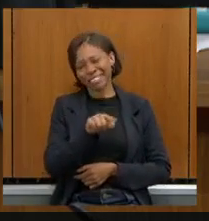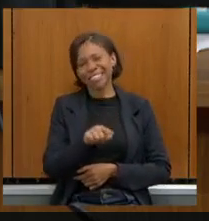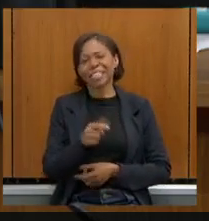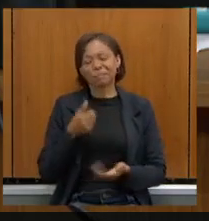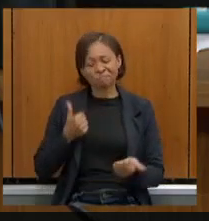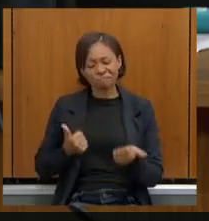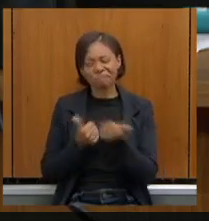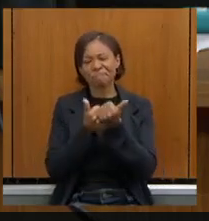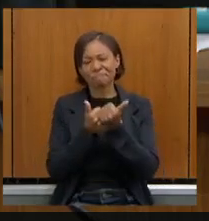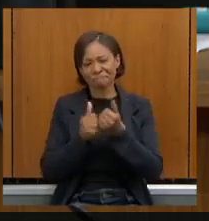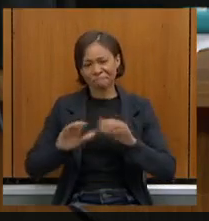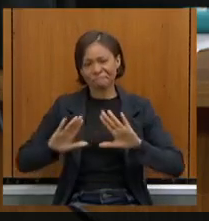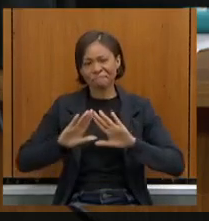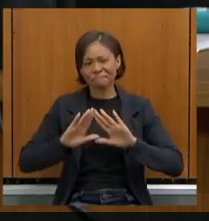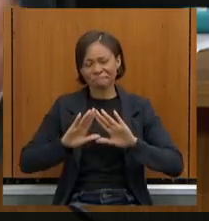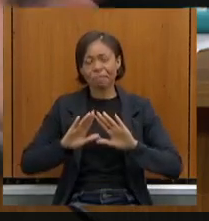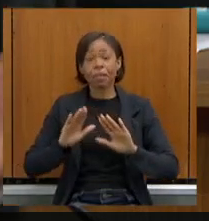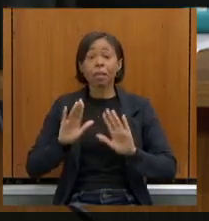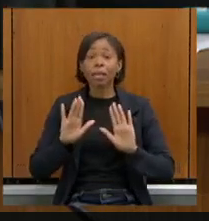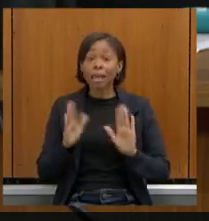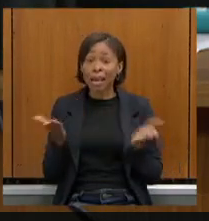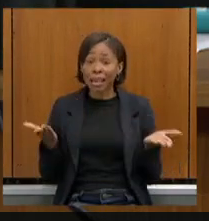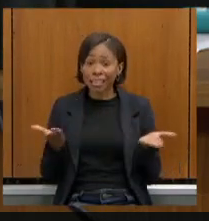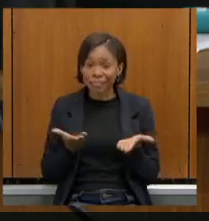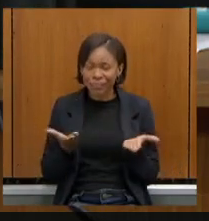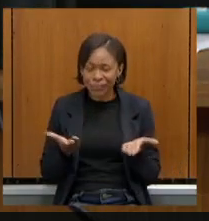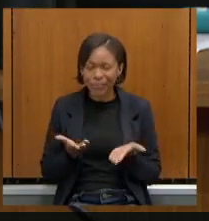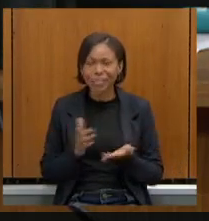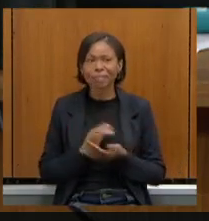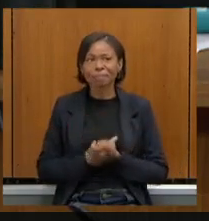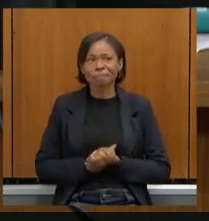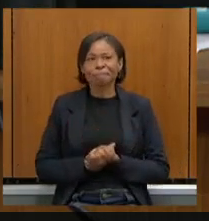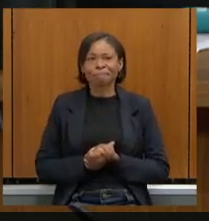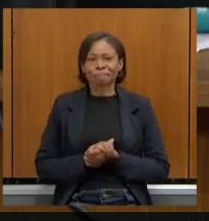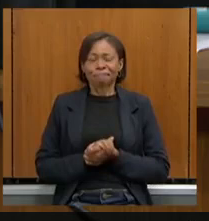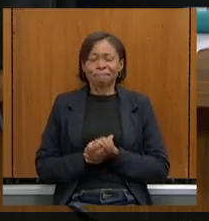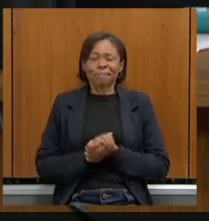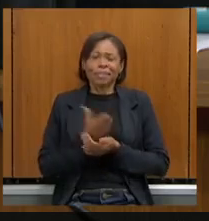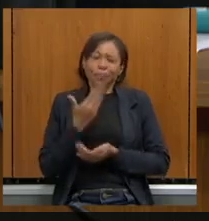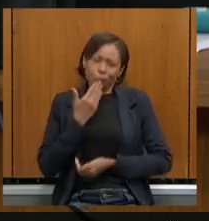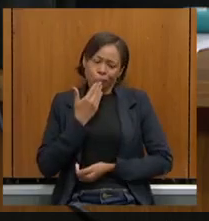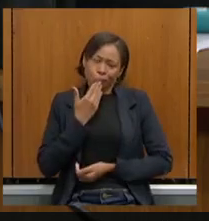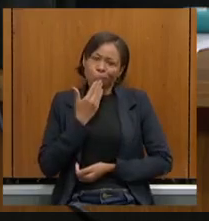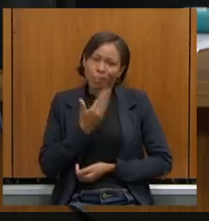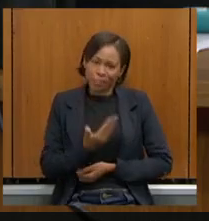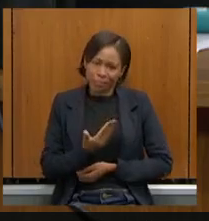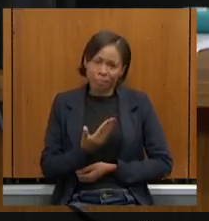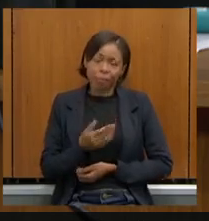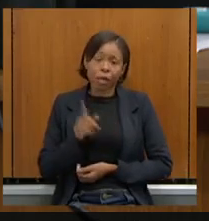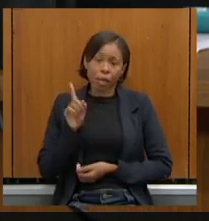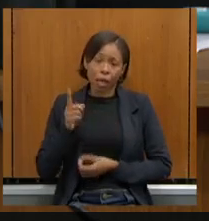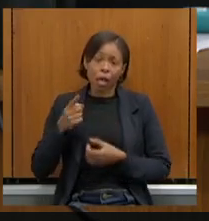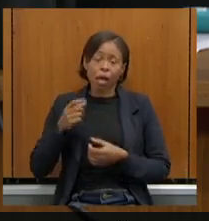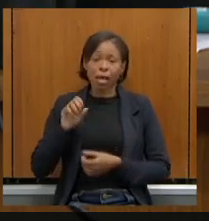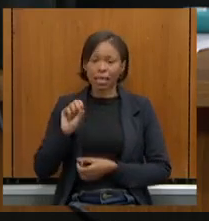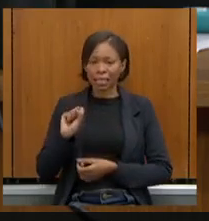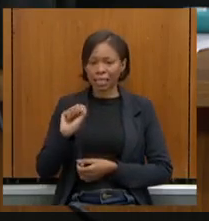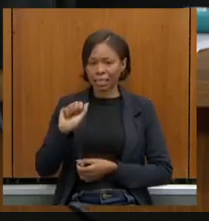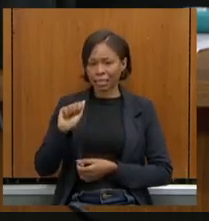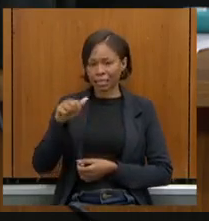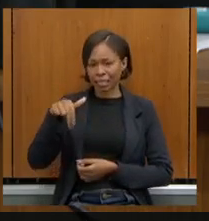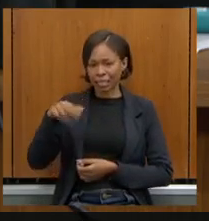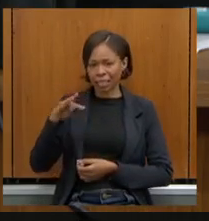comissão. E para terminar mesmo, eu quero aqui te fazer um pedido lá em Santo Antônio do Monte, você vai